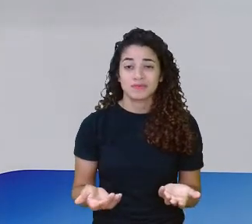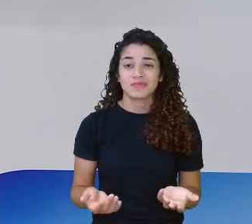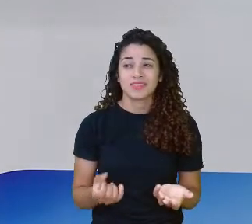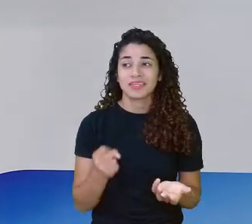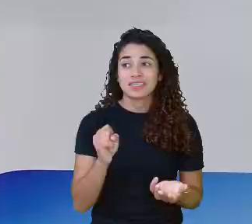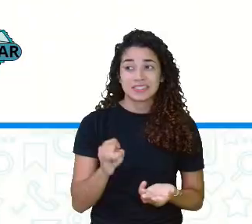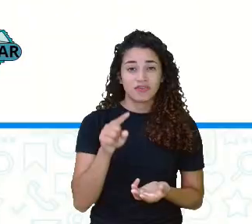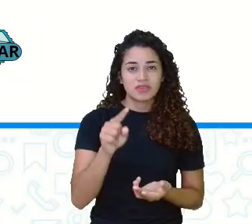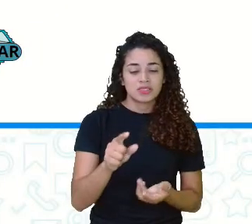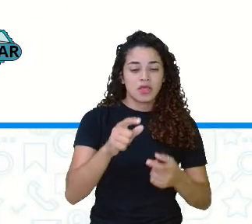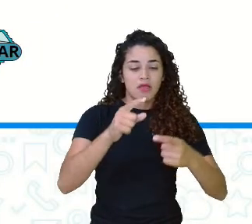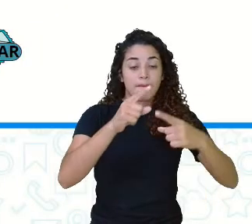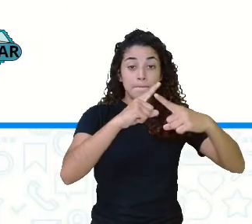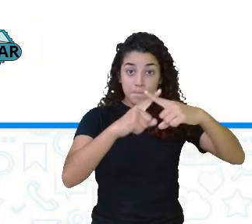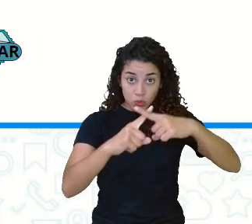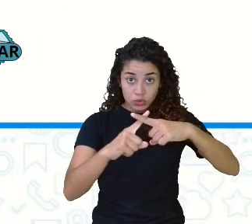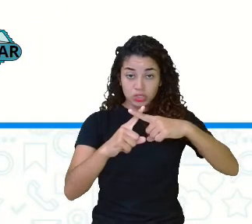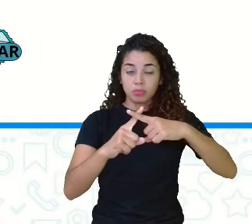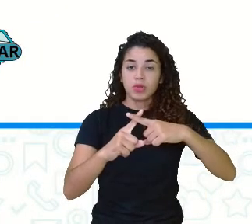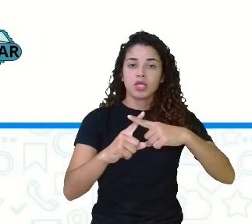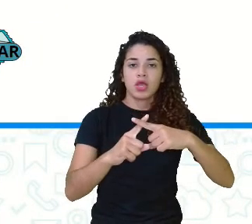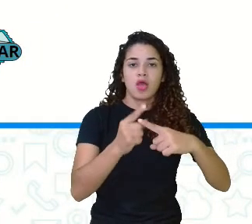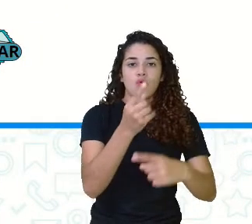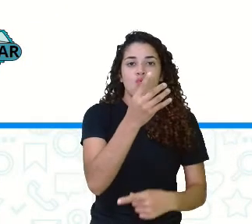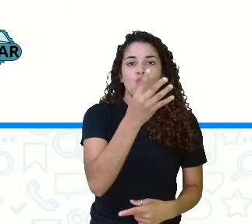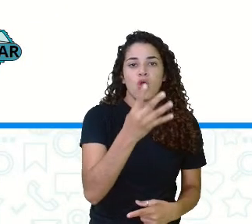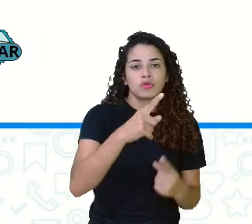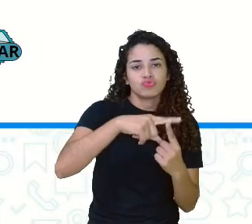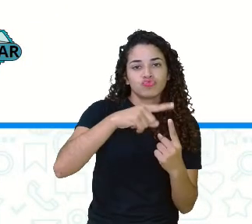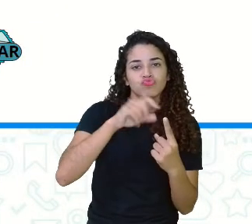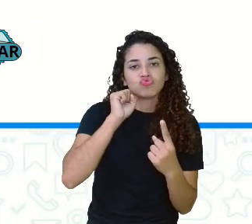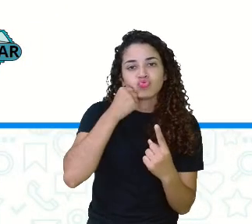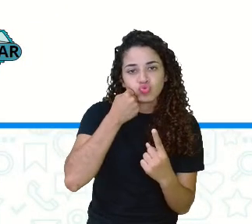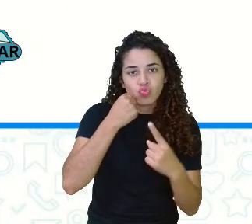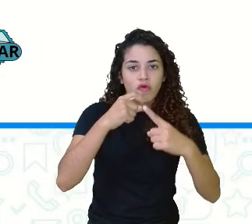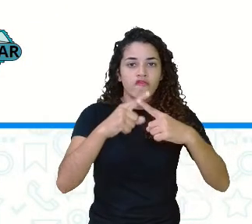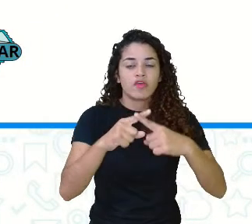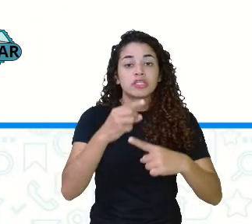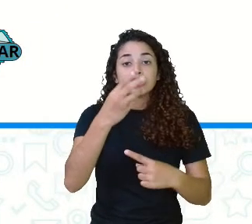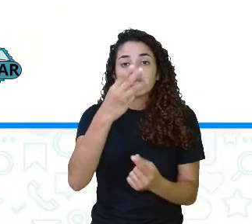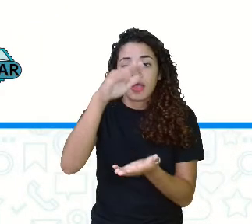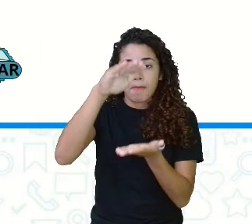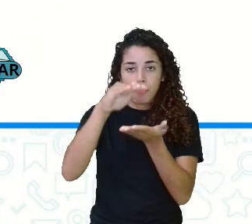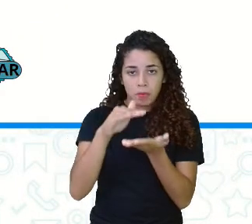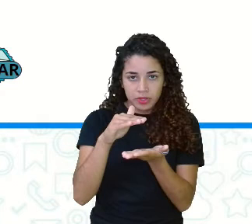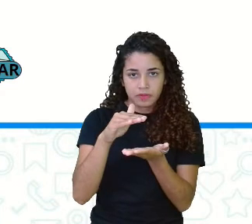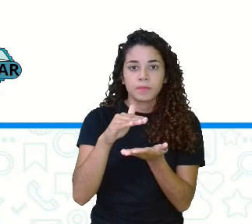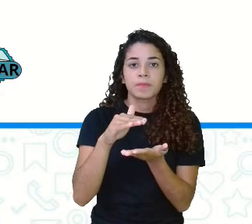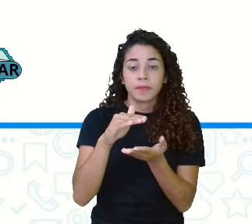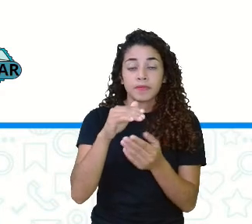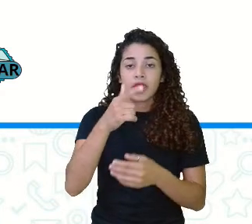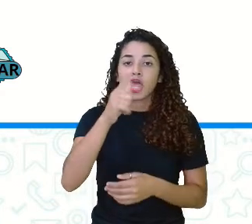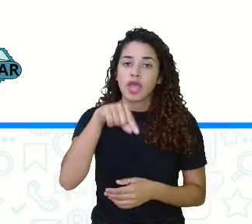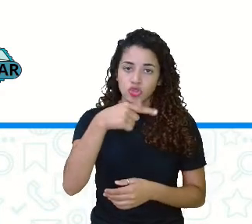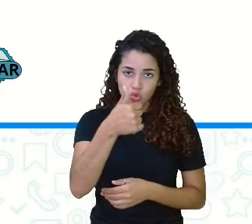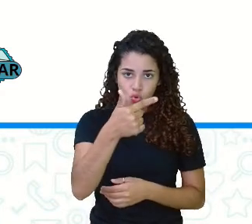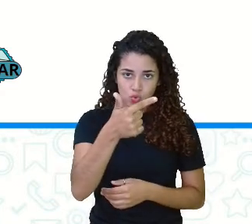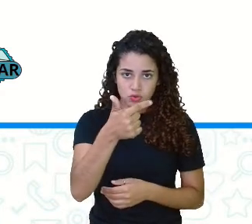aprendendo, você fazendo com multiplicação, ó. 4 tipos de suco vezes os três tamanhos,